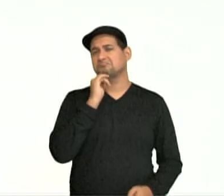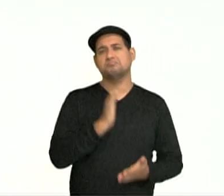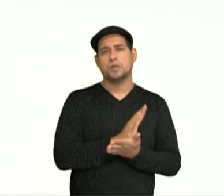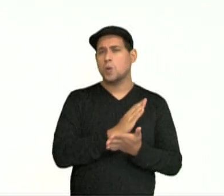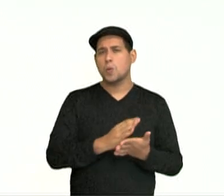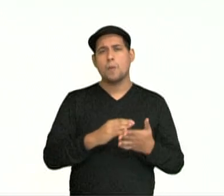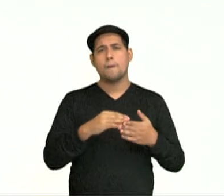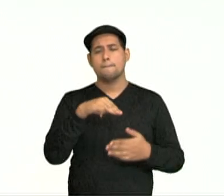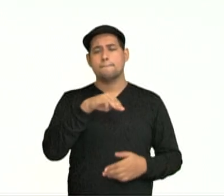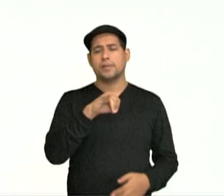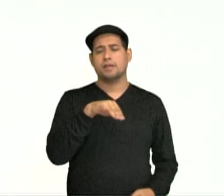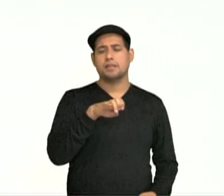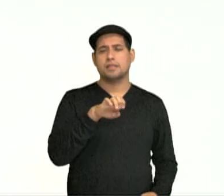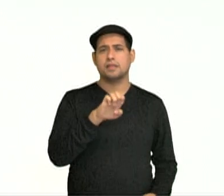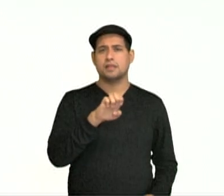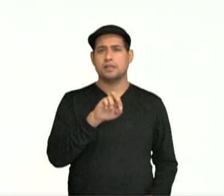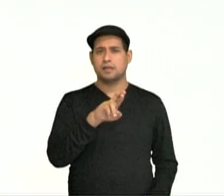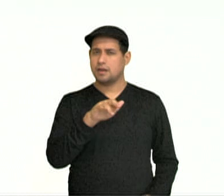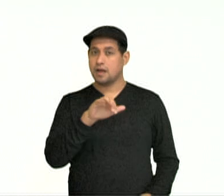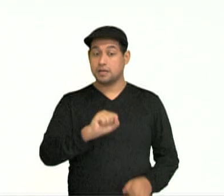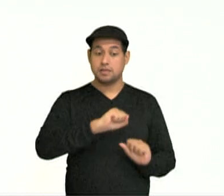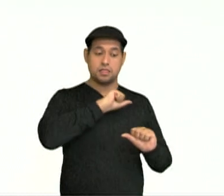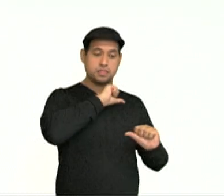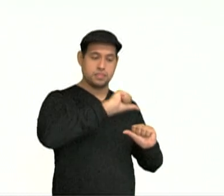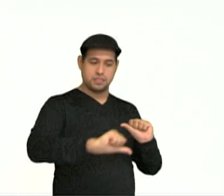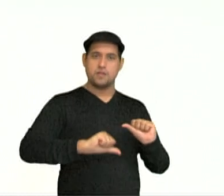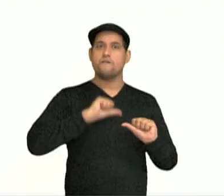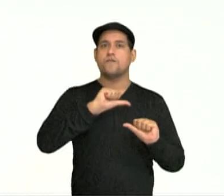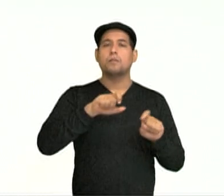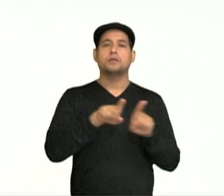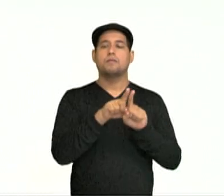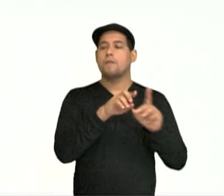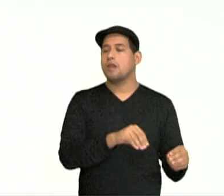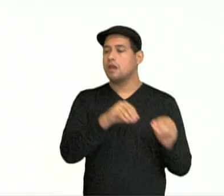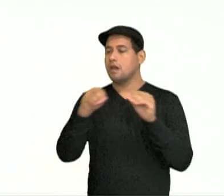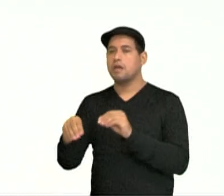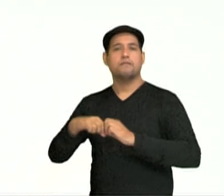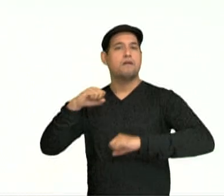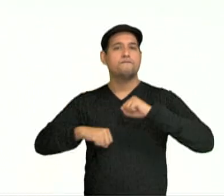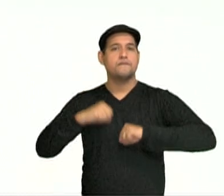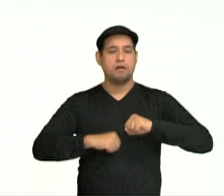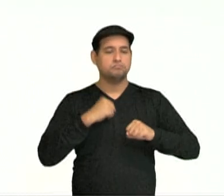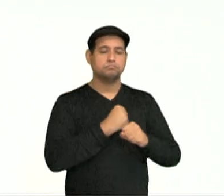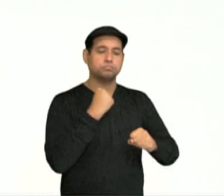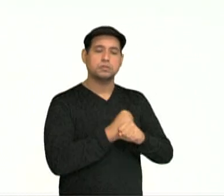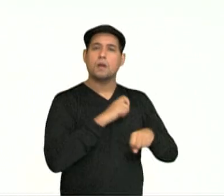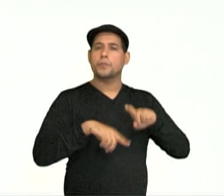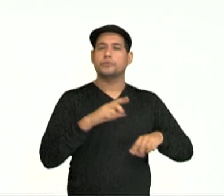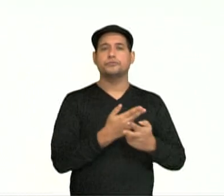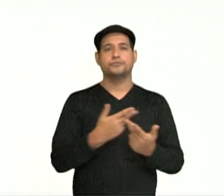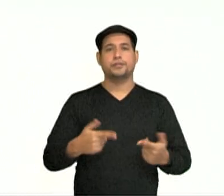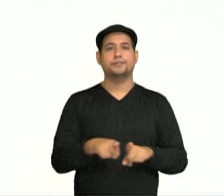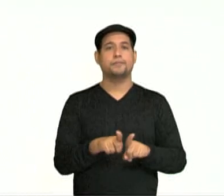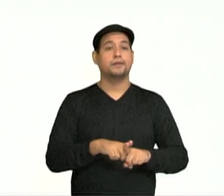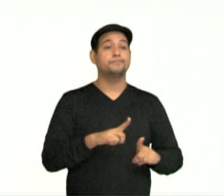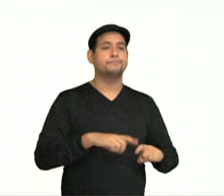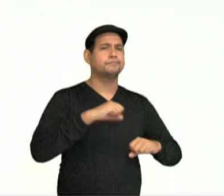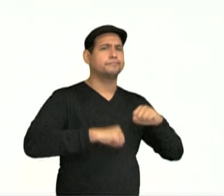né? Minerais, transformam esses minerais e mandam para outras indústrias fabricarem outros produtos. A